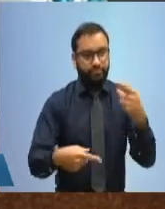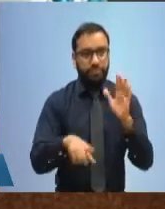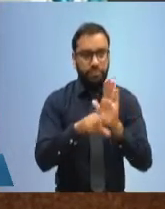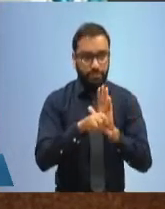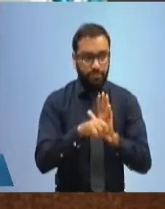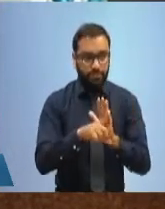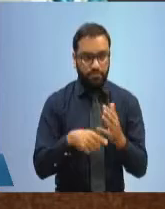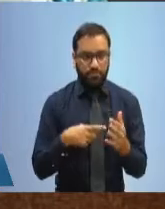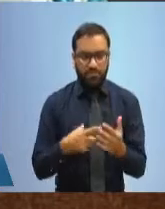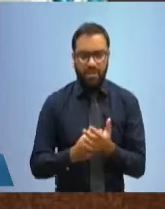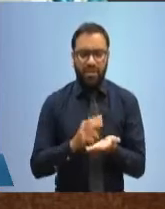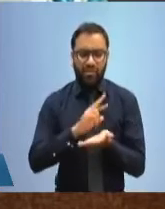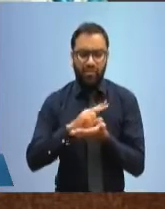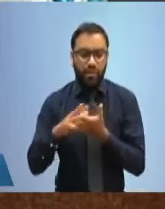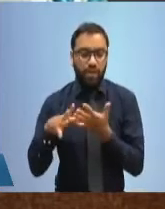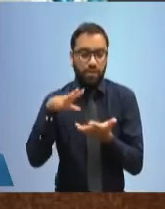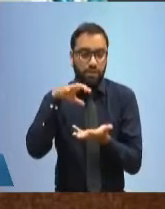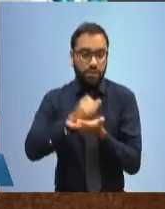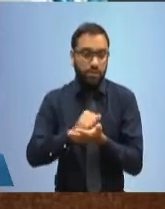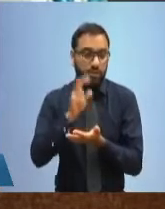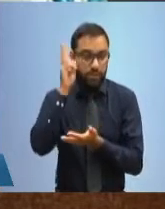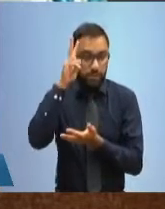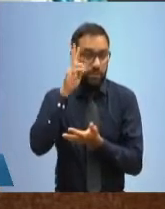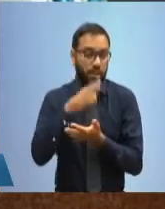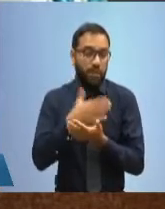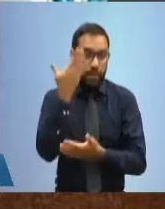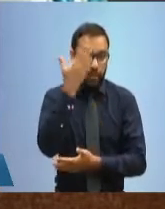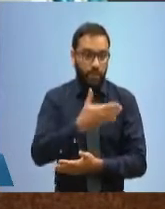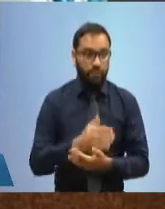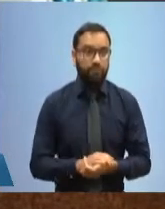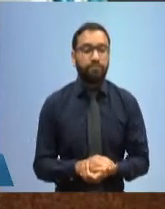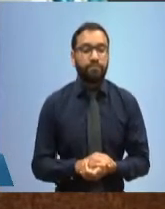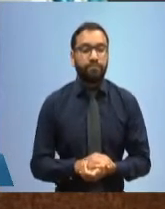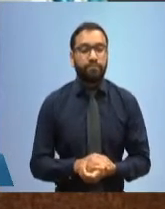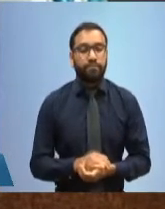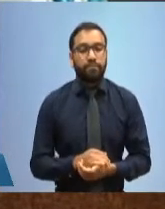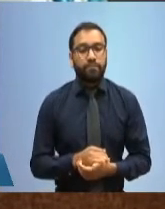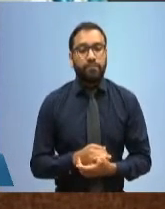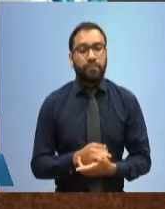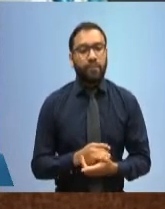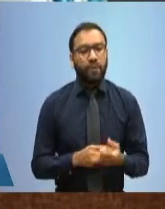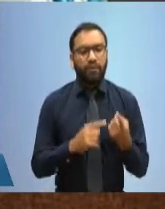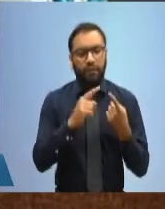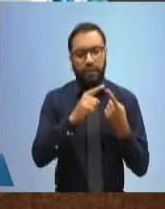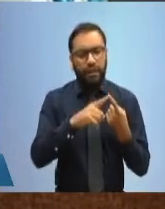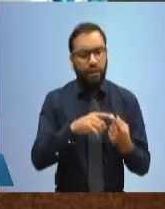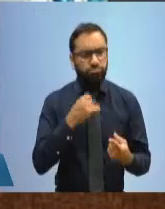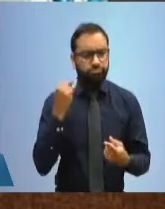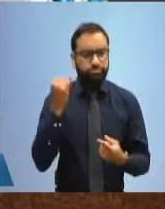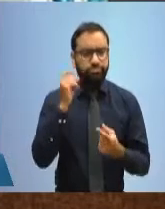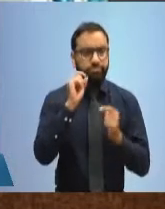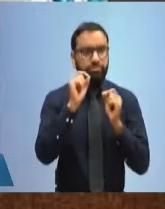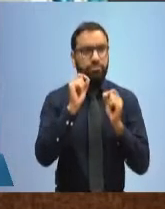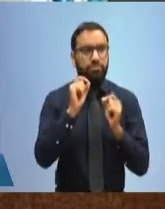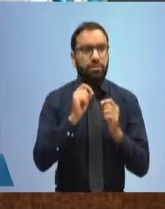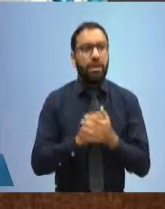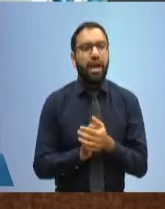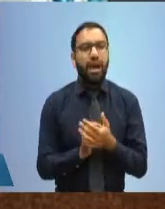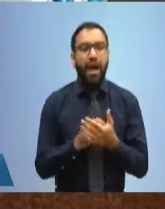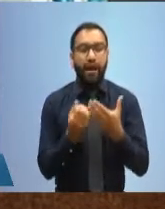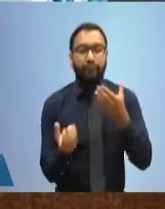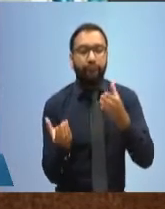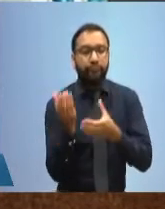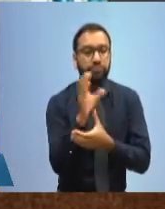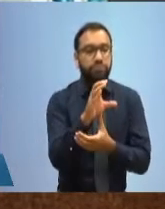históricos que trazem essa realidade uma delas que é fundamental é a questão hoje da implementação do rubin do